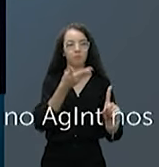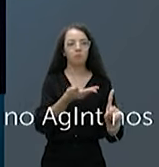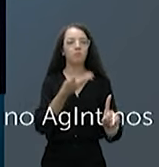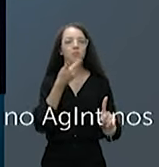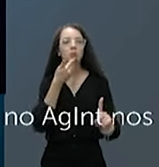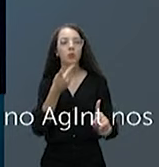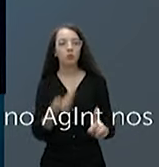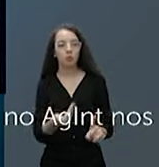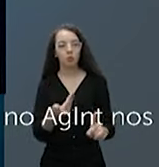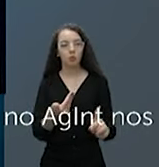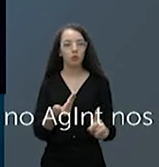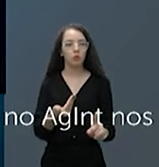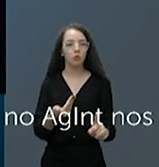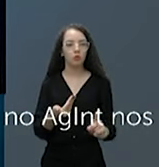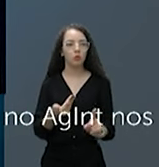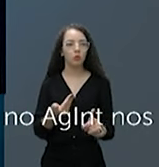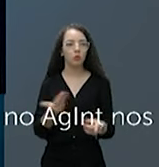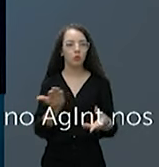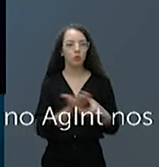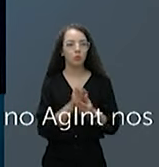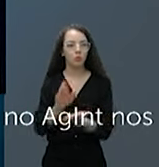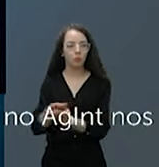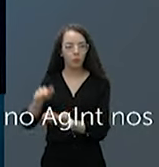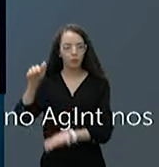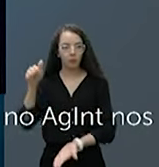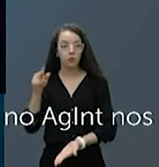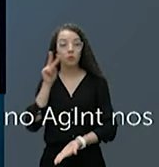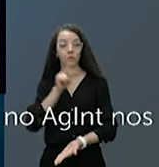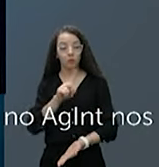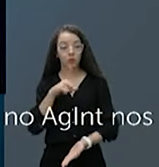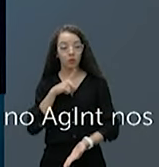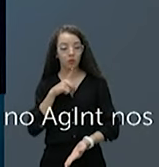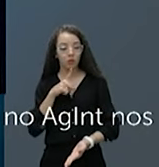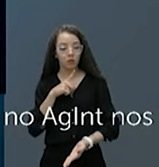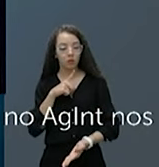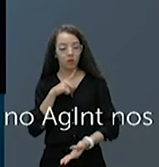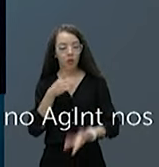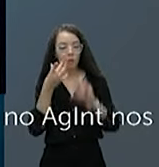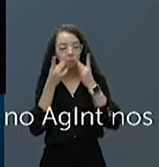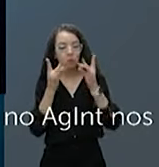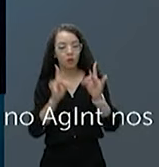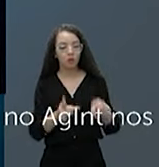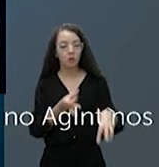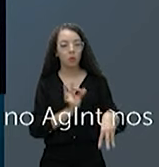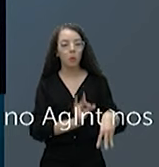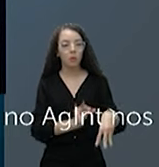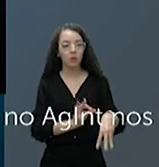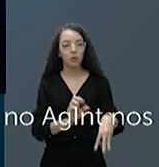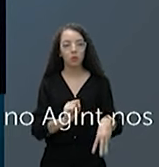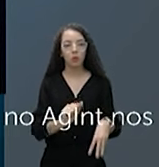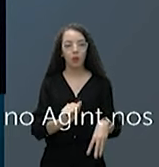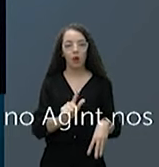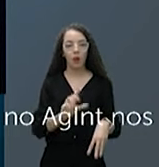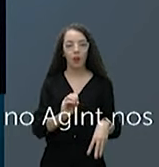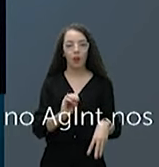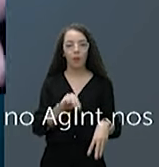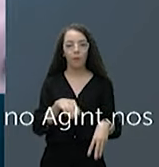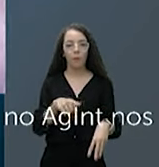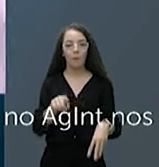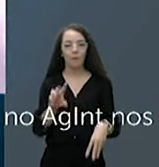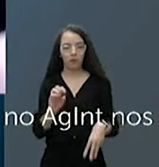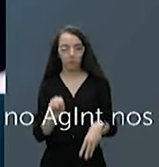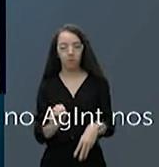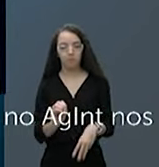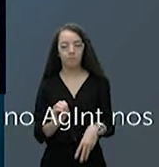agora que há um destaque do ministro Salomão neste feito. Então, eu tenho